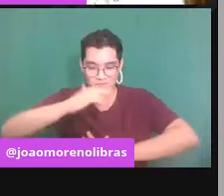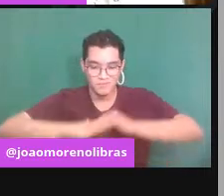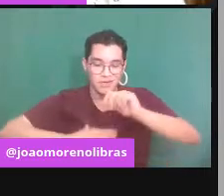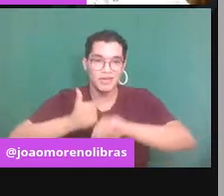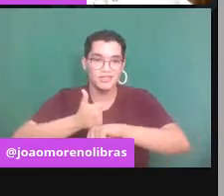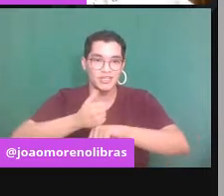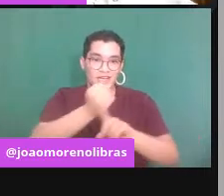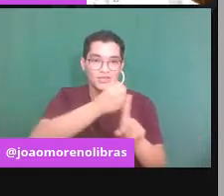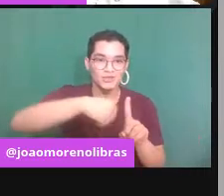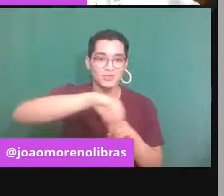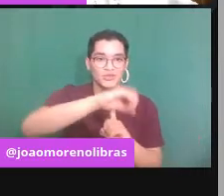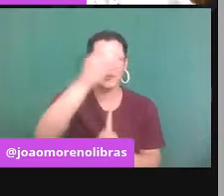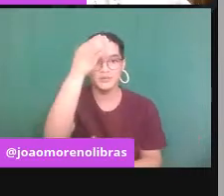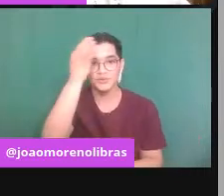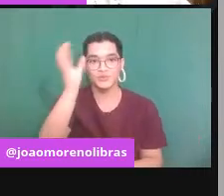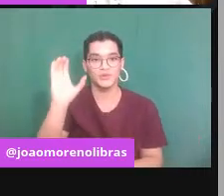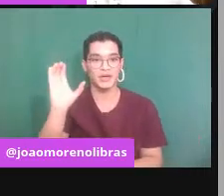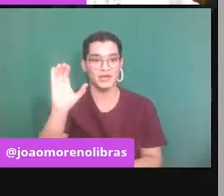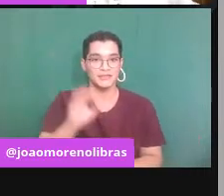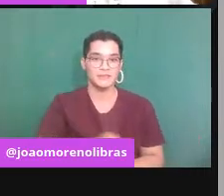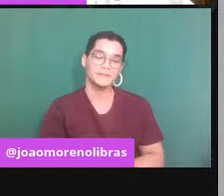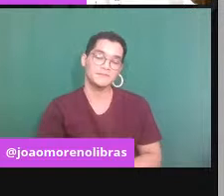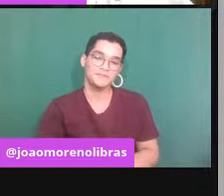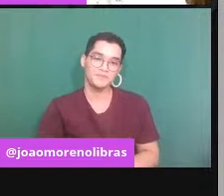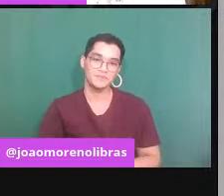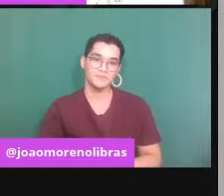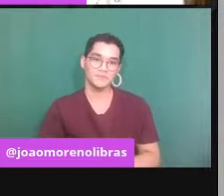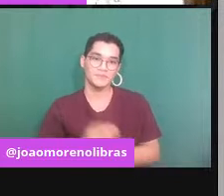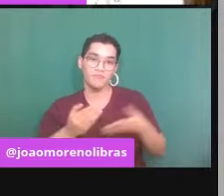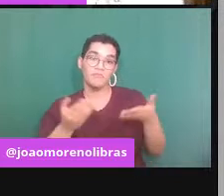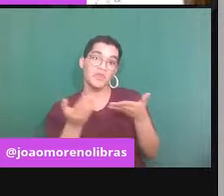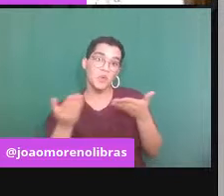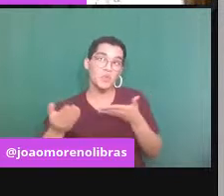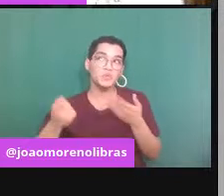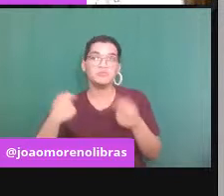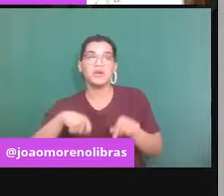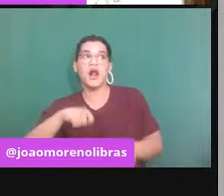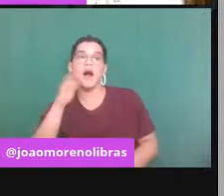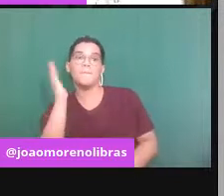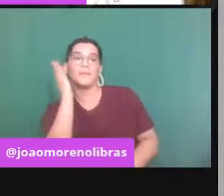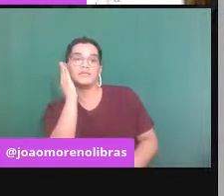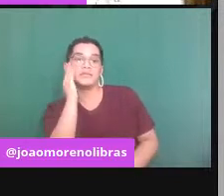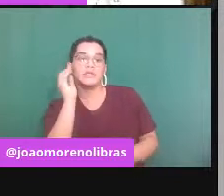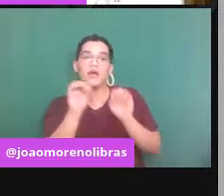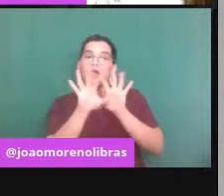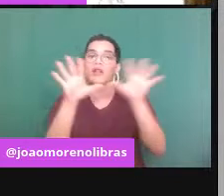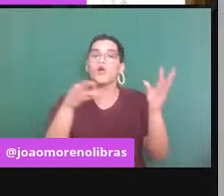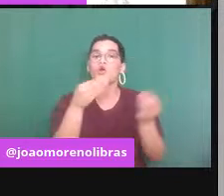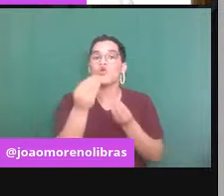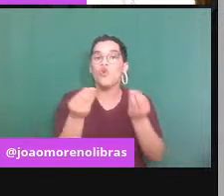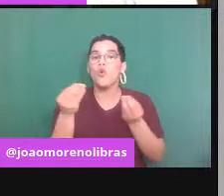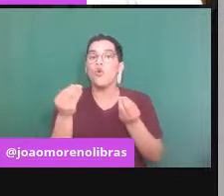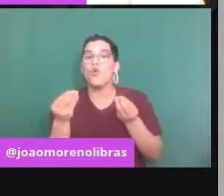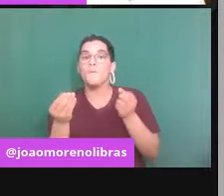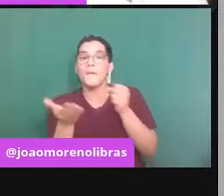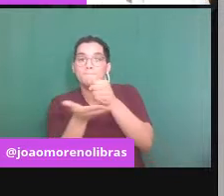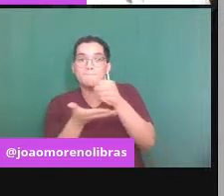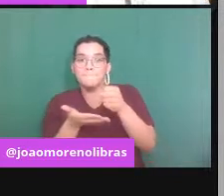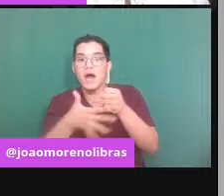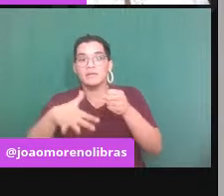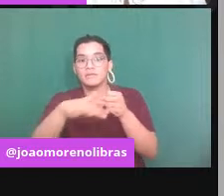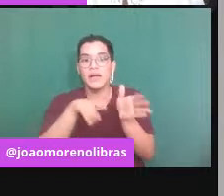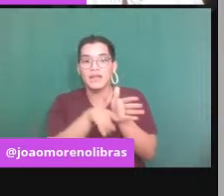vocês hoje podem buscar para o corpus da pesquisa de vocês, diferentes textos